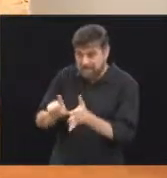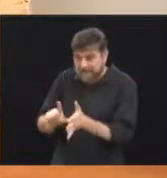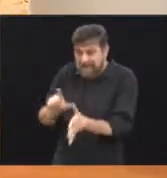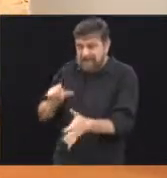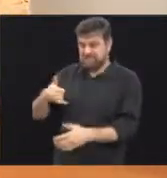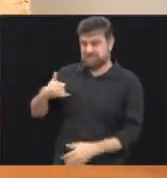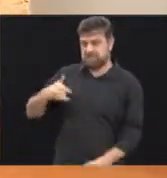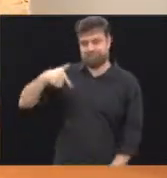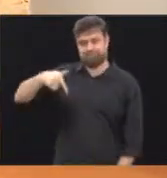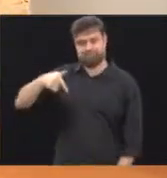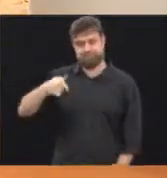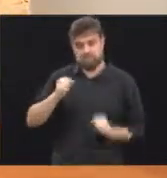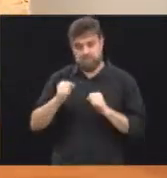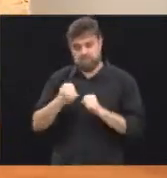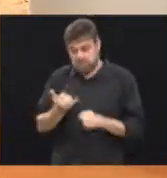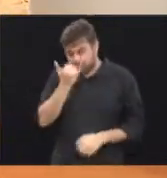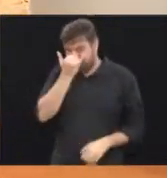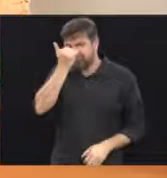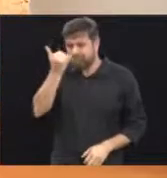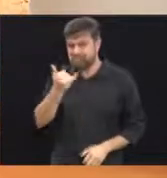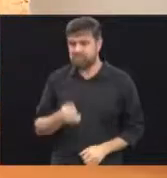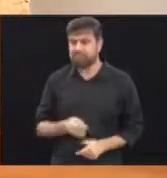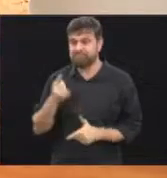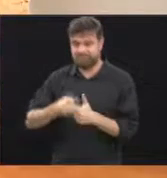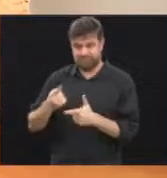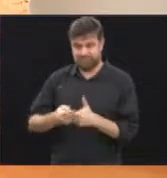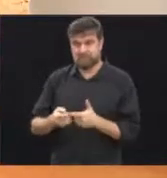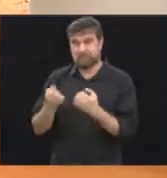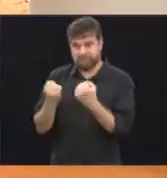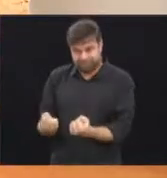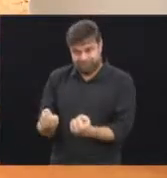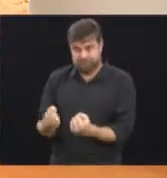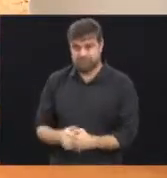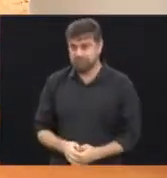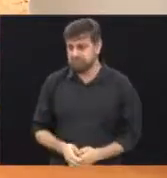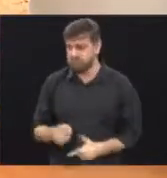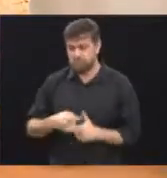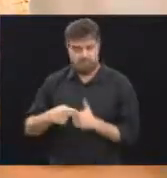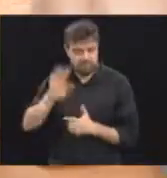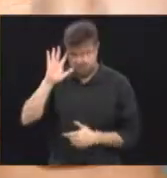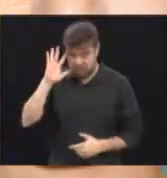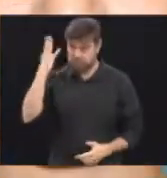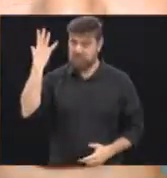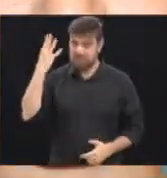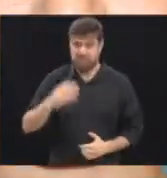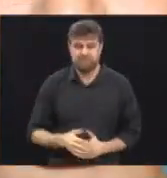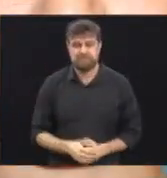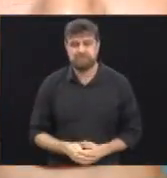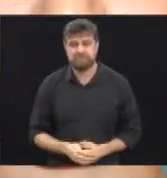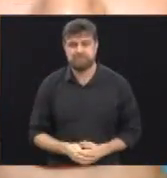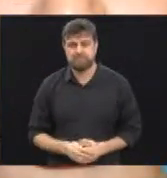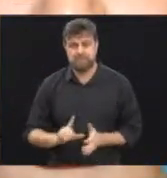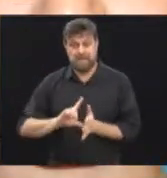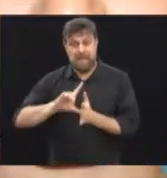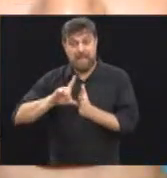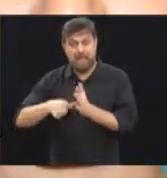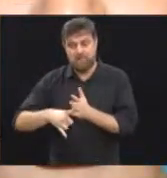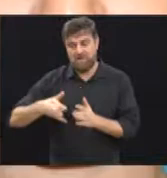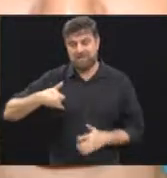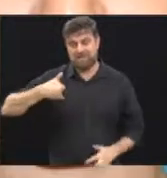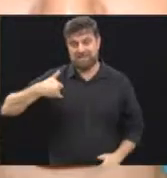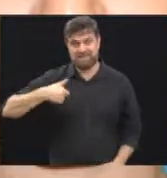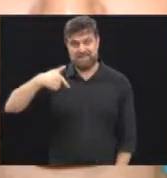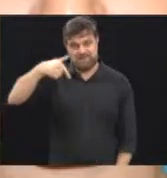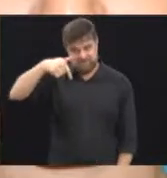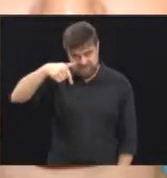desse desenvolvimento pode atenuar um pouco o problema, mas ele não vai resolver. Então, a partir dos 7 anos